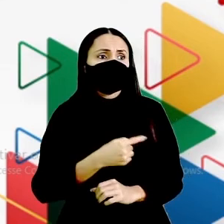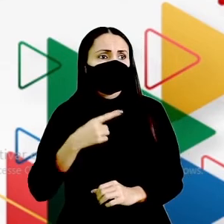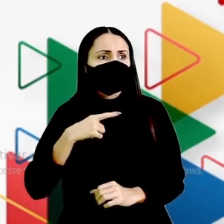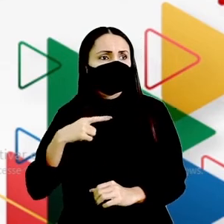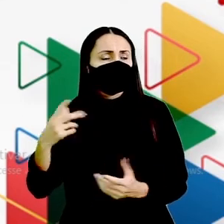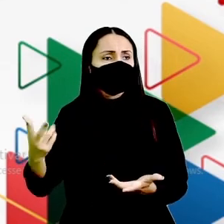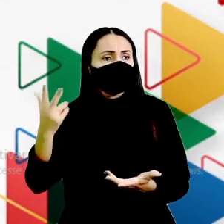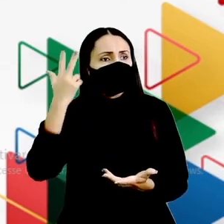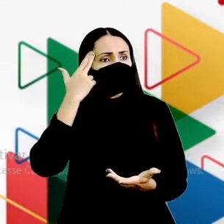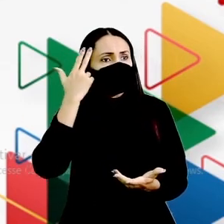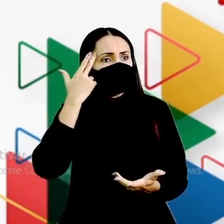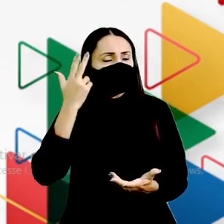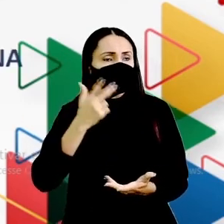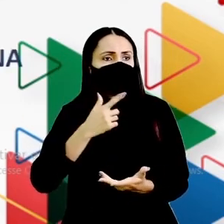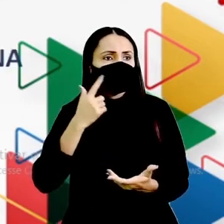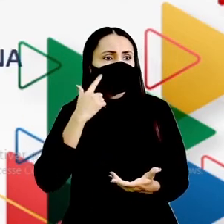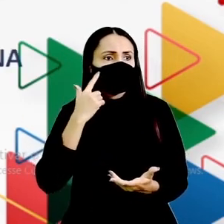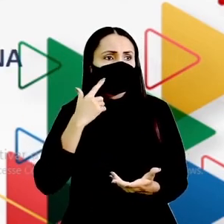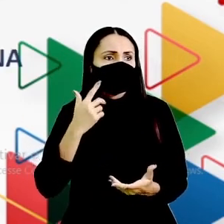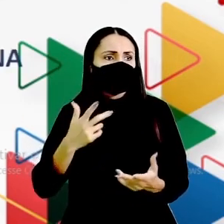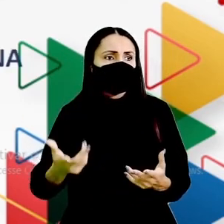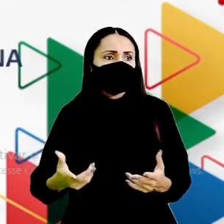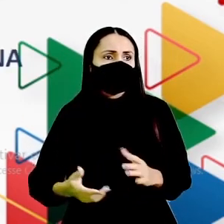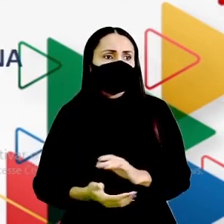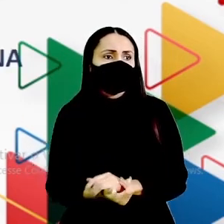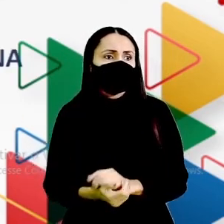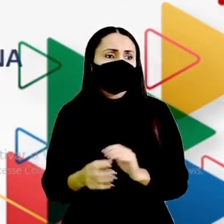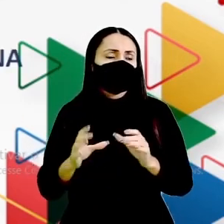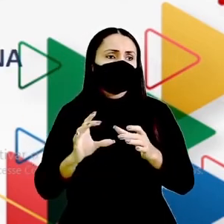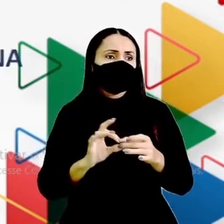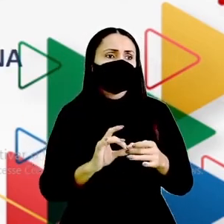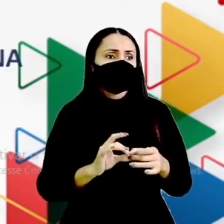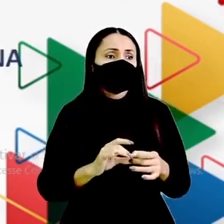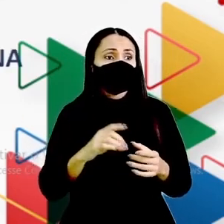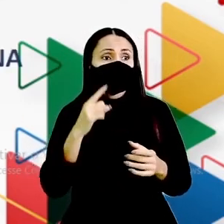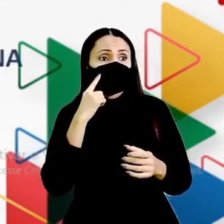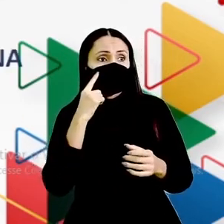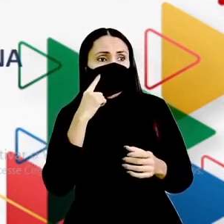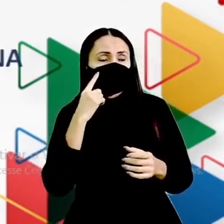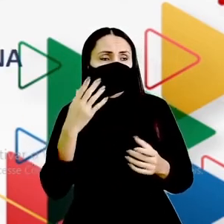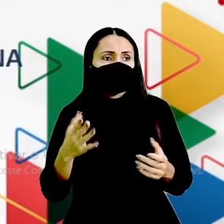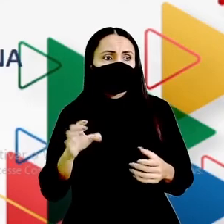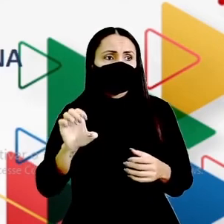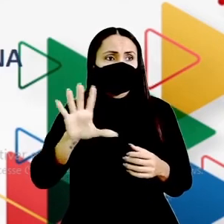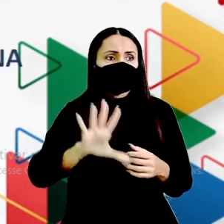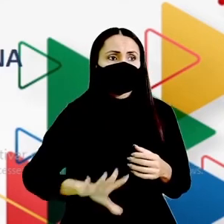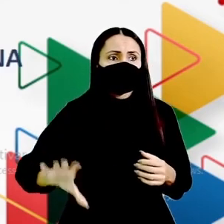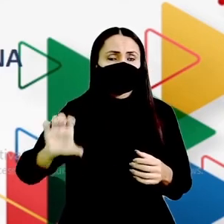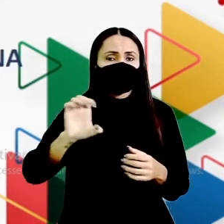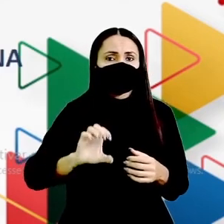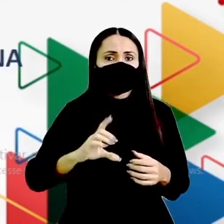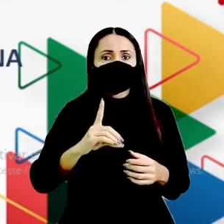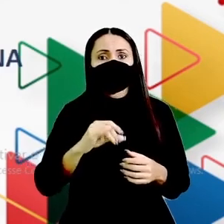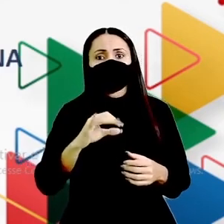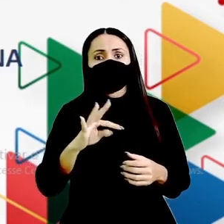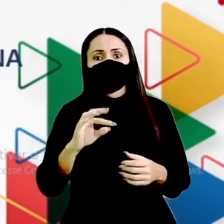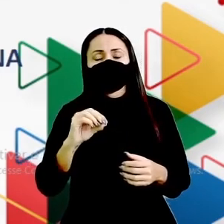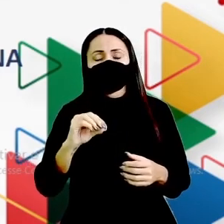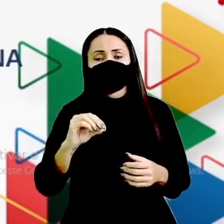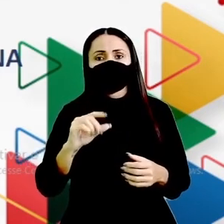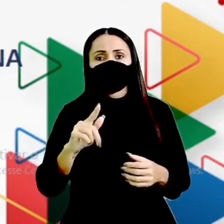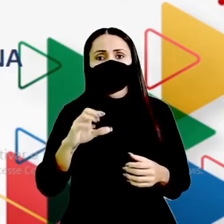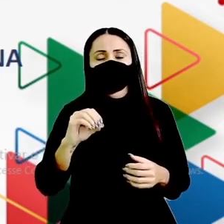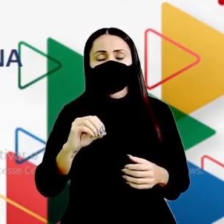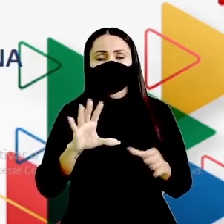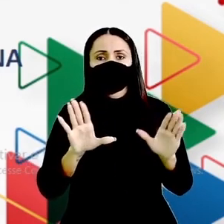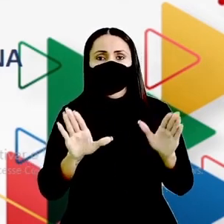quando esses ditongos são fechados, não levam acento. Atenção, ó, Europa, ditongo fechado, sereia, oitavo. Da